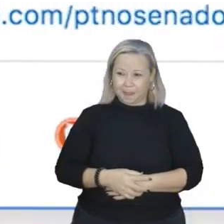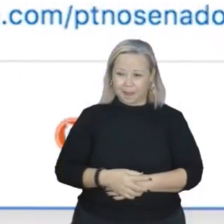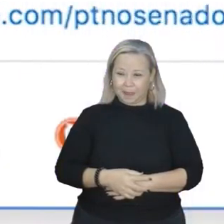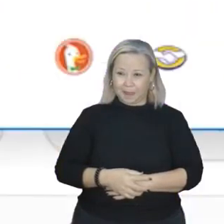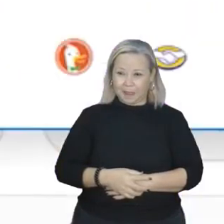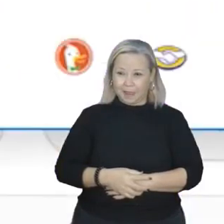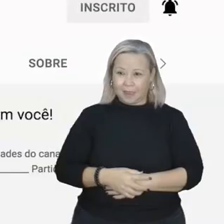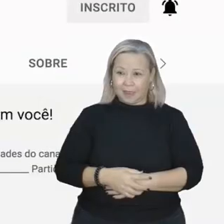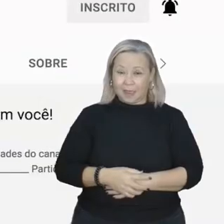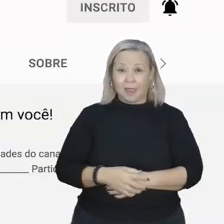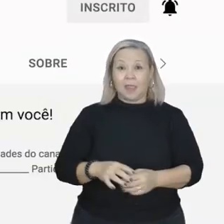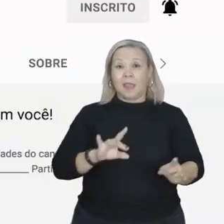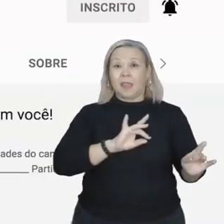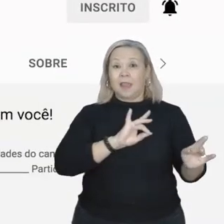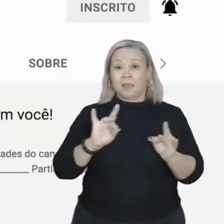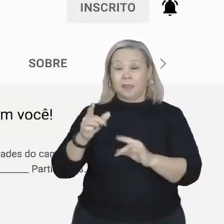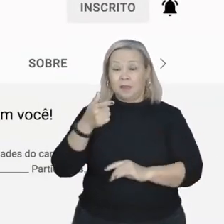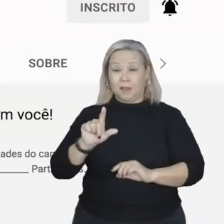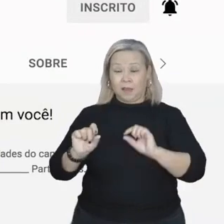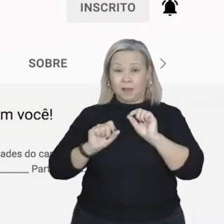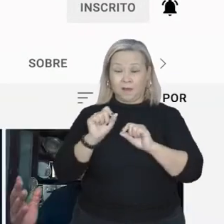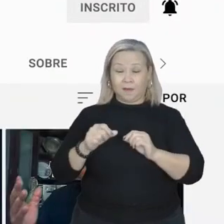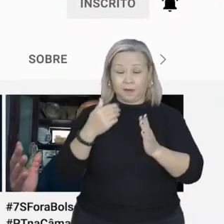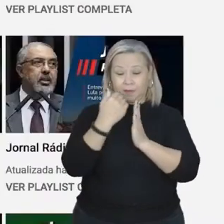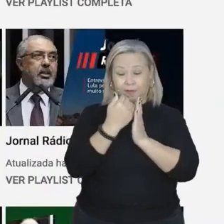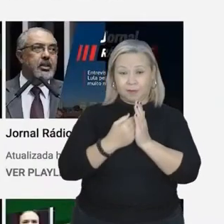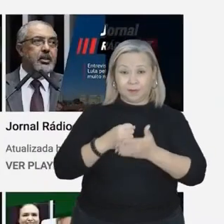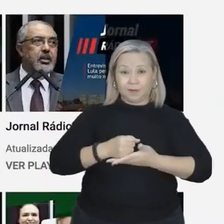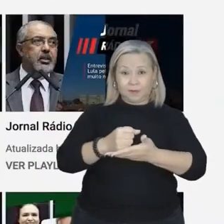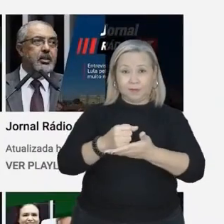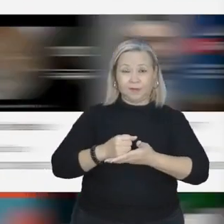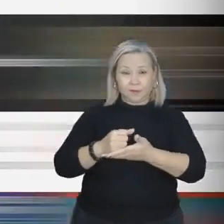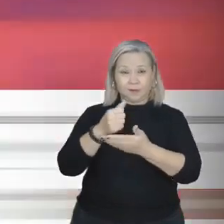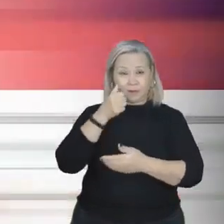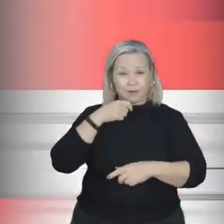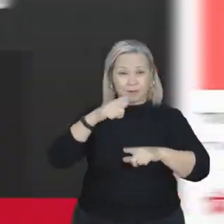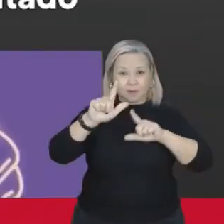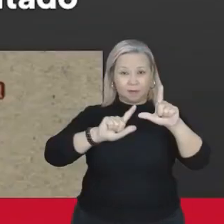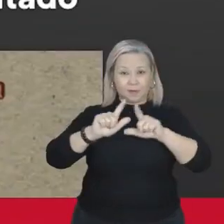Reveja essa e outras aulas na playlist TV Elas por Elas Formação, no